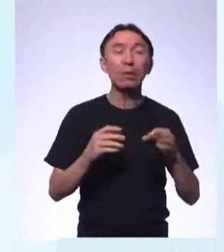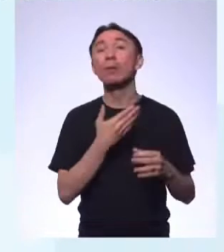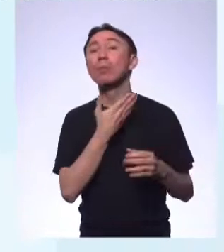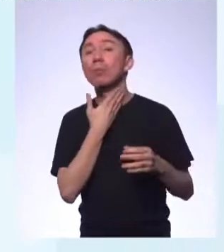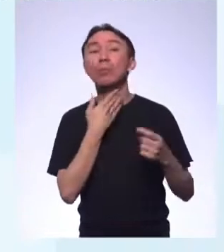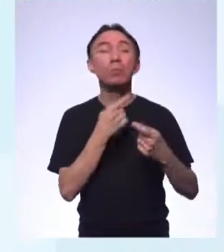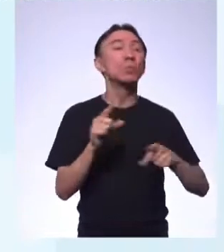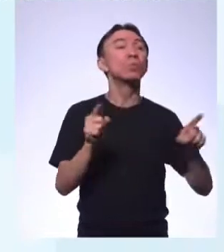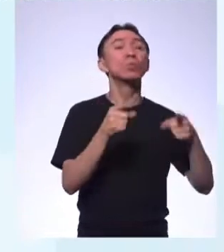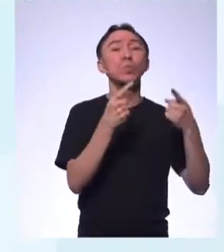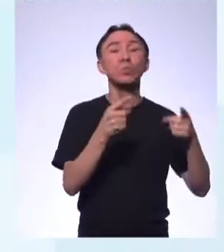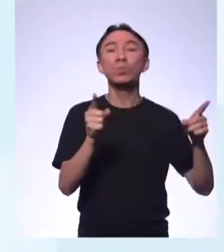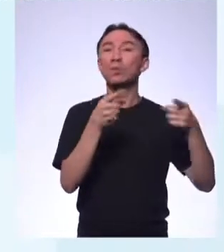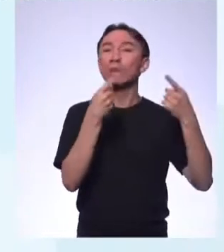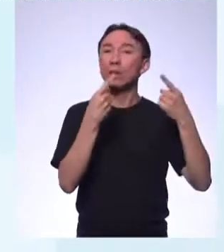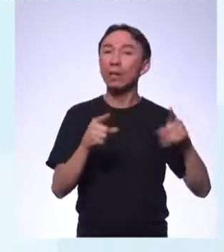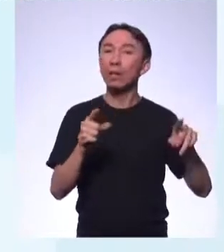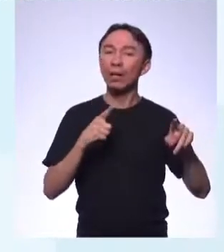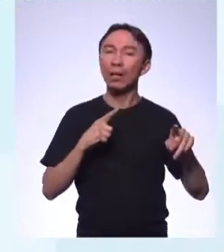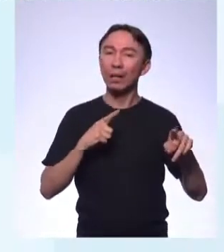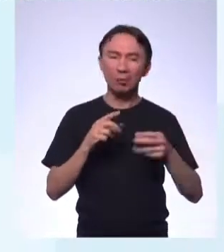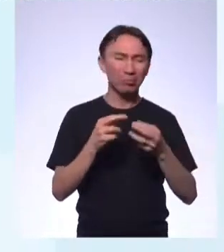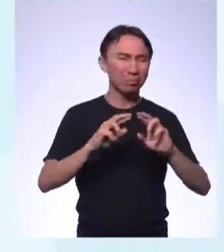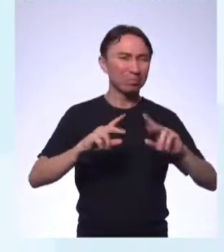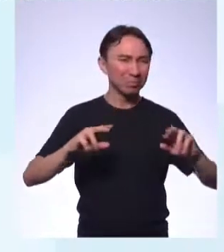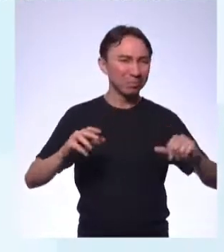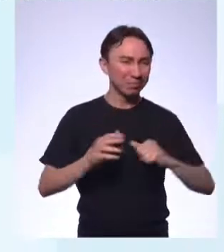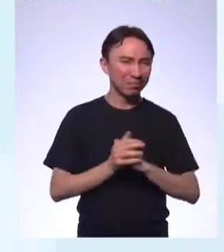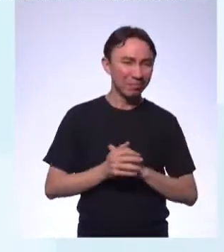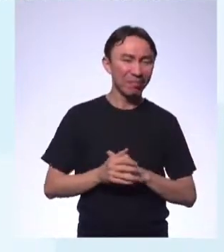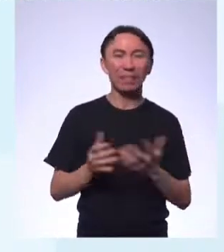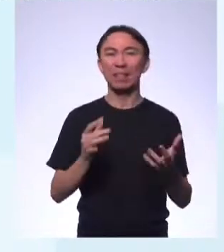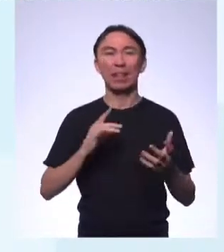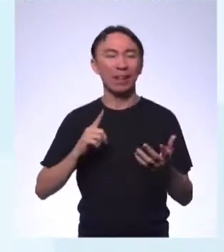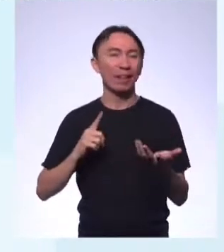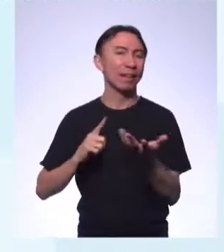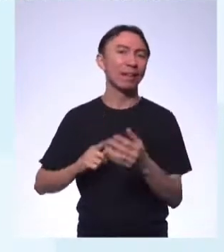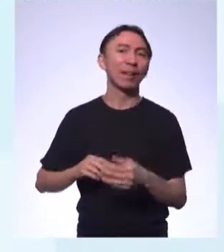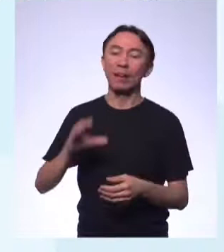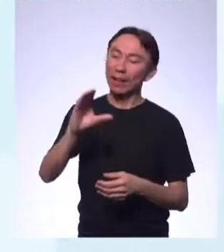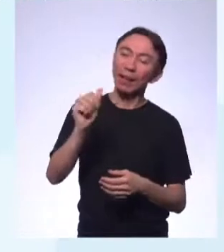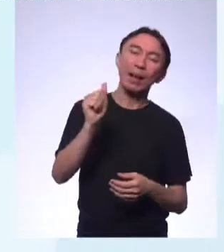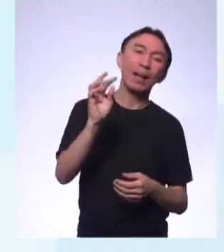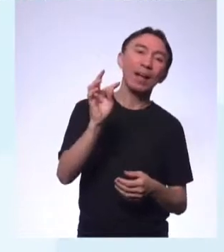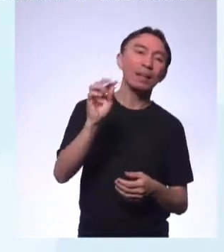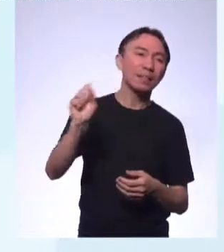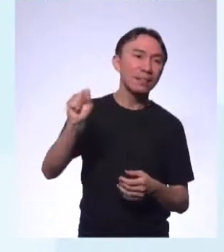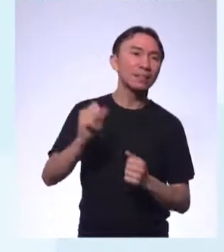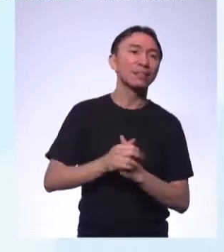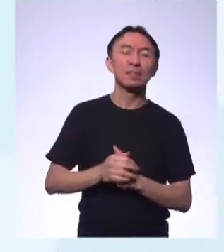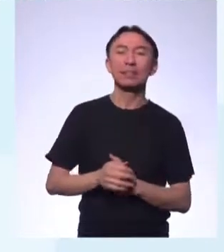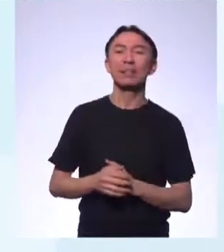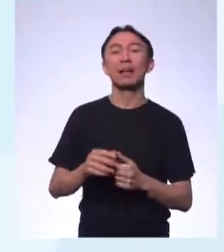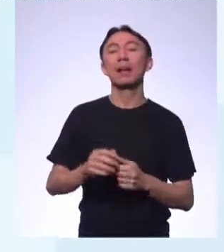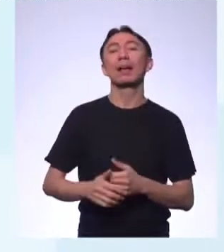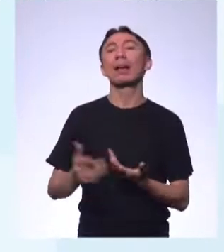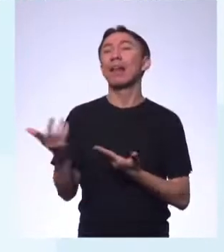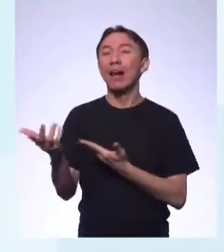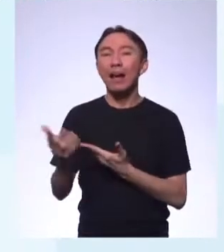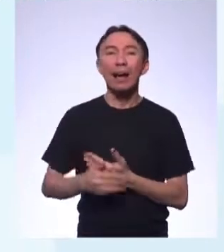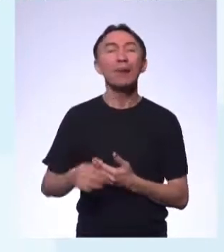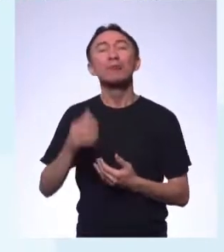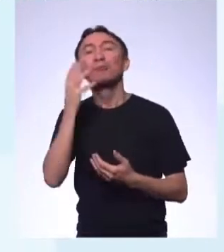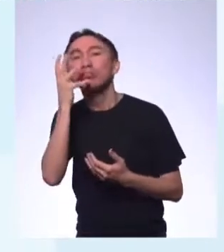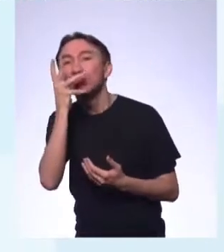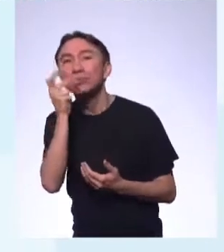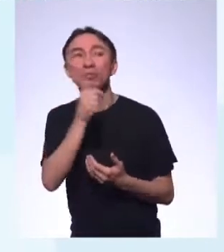da plateia. Então, eu coloquei, citei exemplos de musicais. Cats, O Fantasma da Ópera, A Bela e a Fera, Mamma Mia,